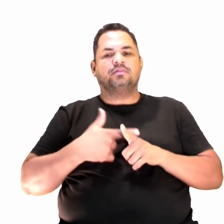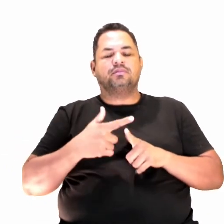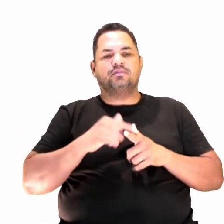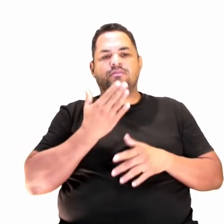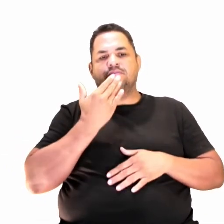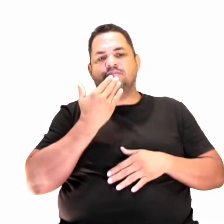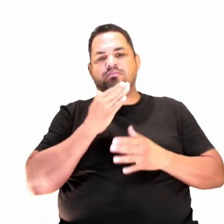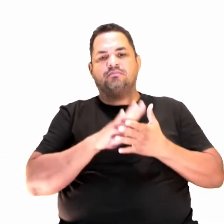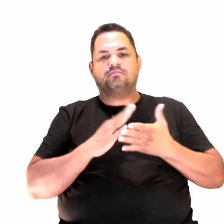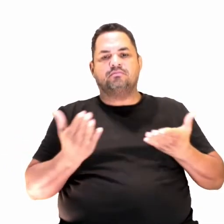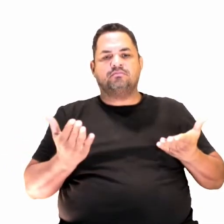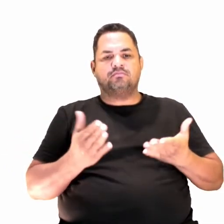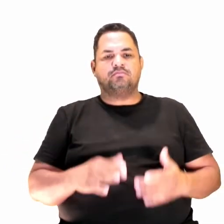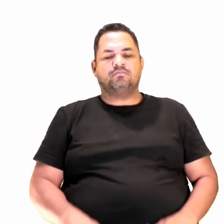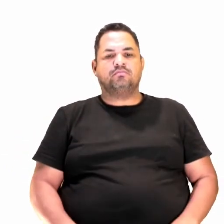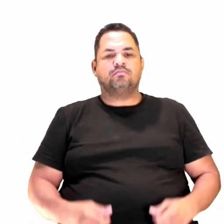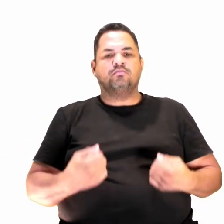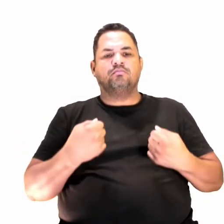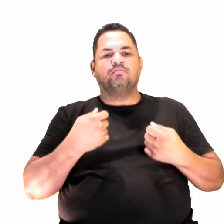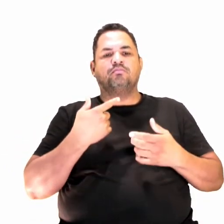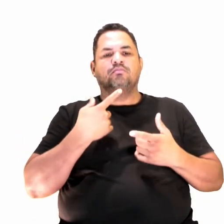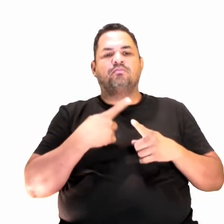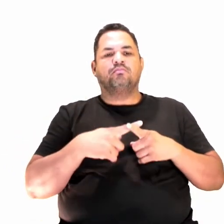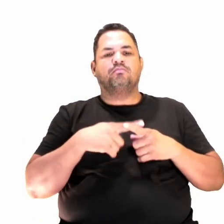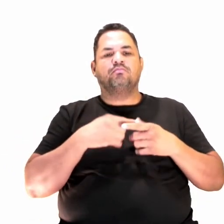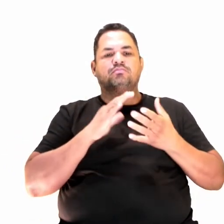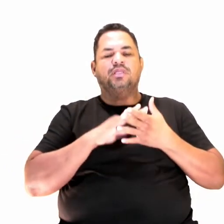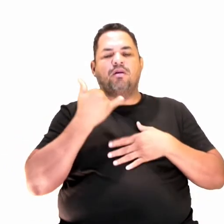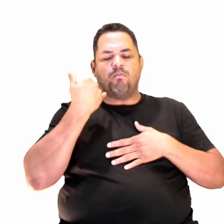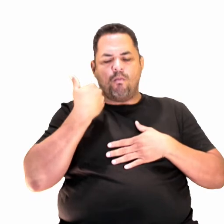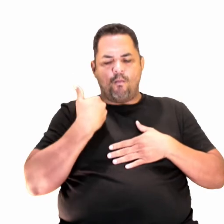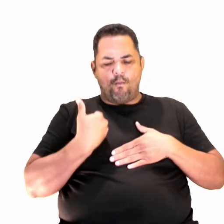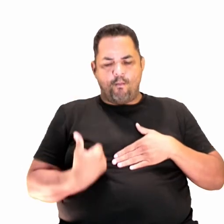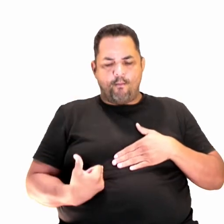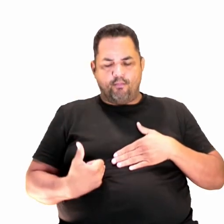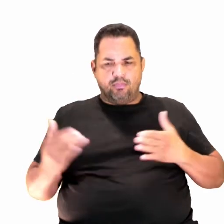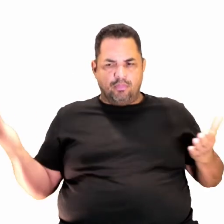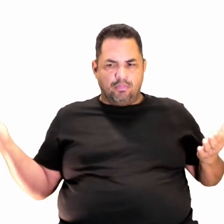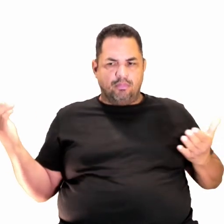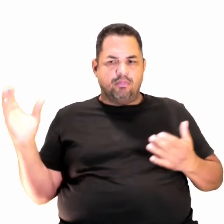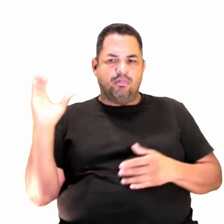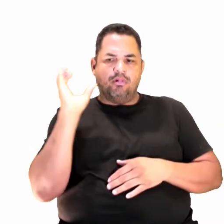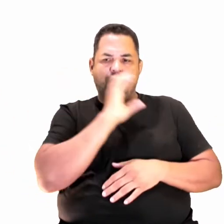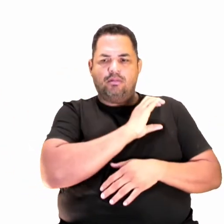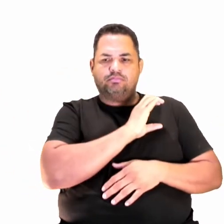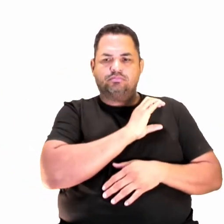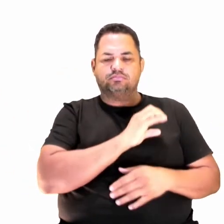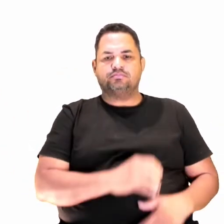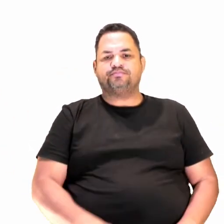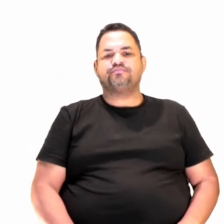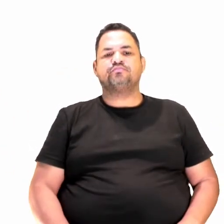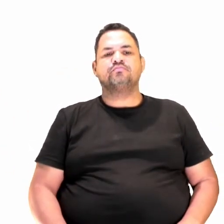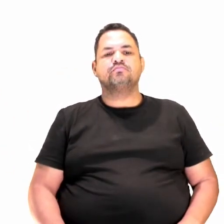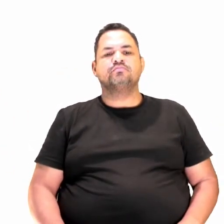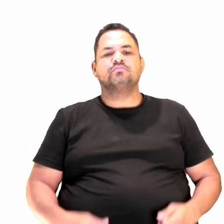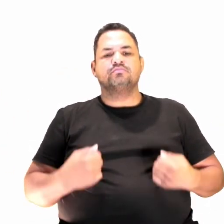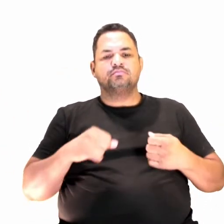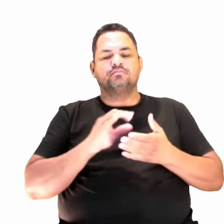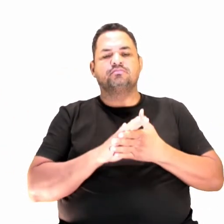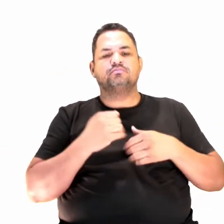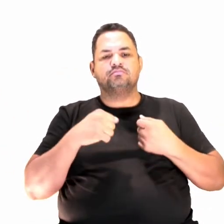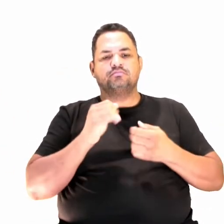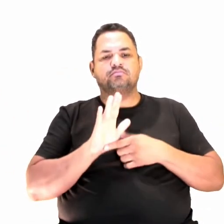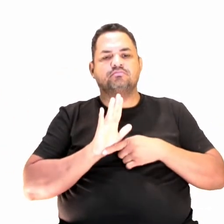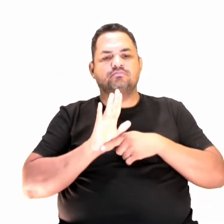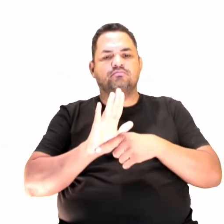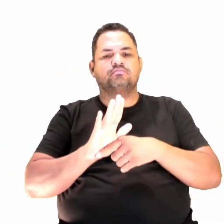ele pode estar sofrendo de algum distúrbio alimentar porque está perdendo peso muito rápido. He must get some professional help. Ele deve procurar ajuda profissional.